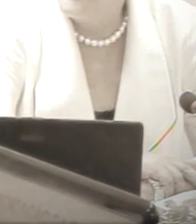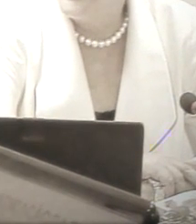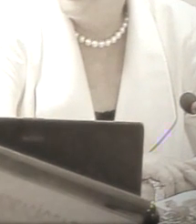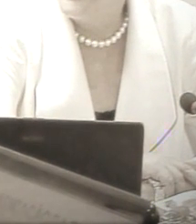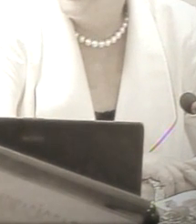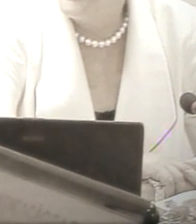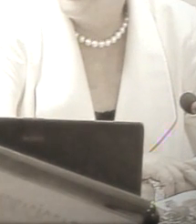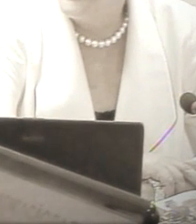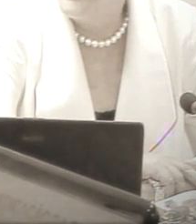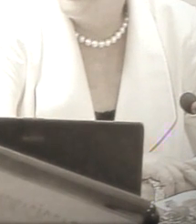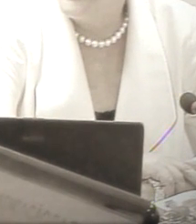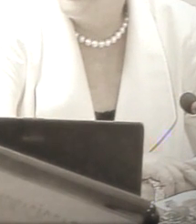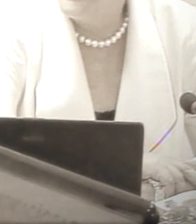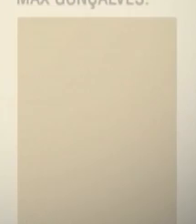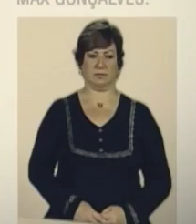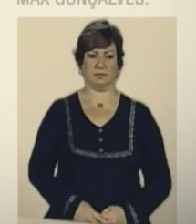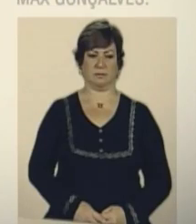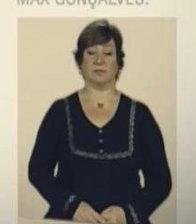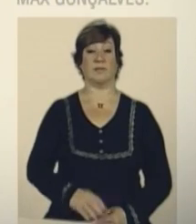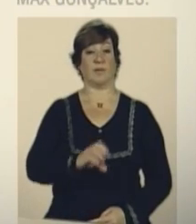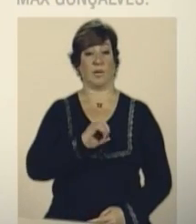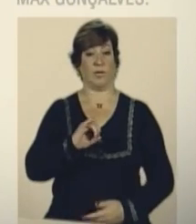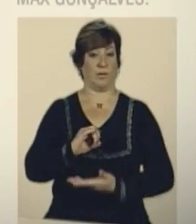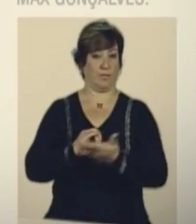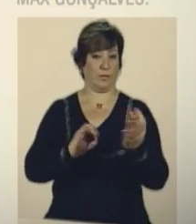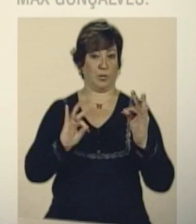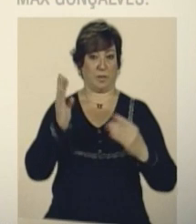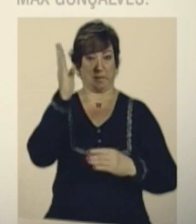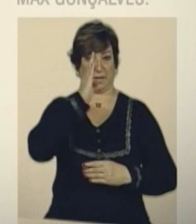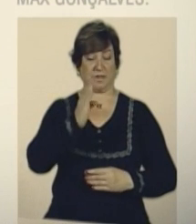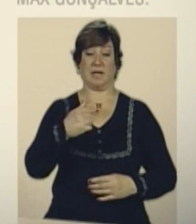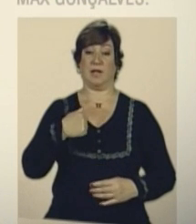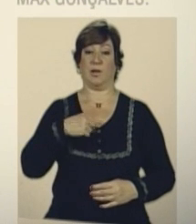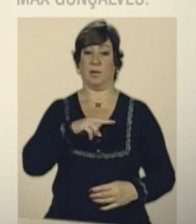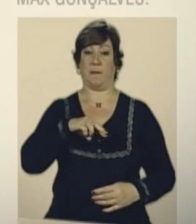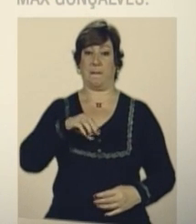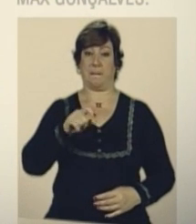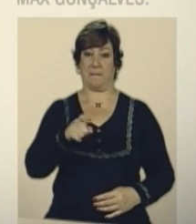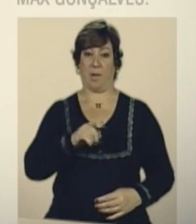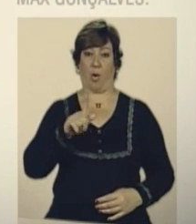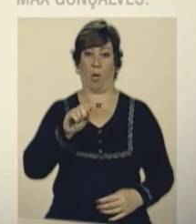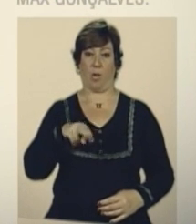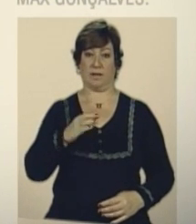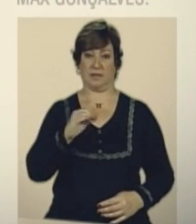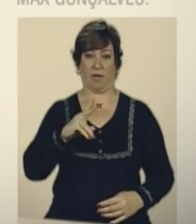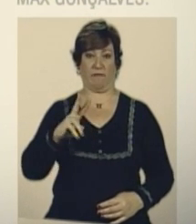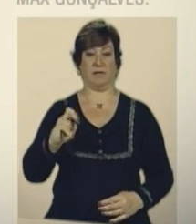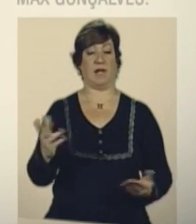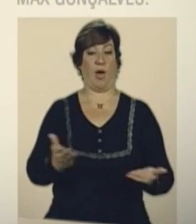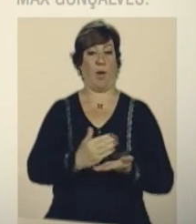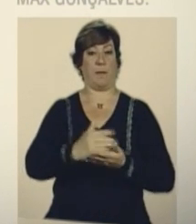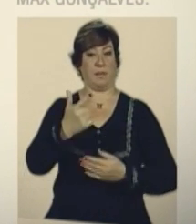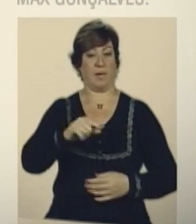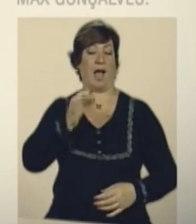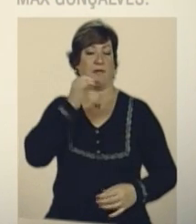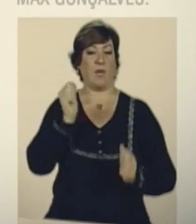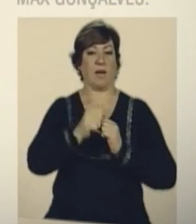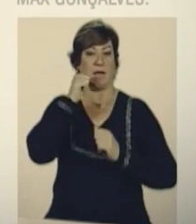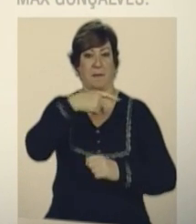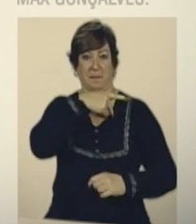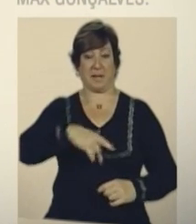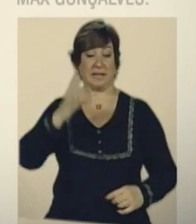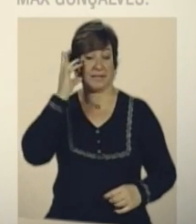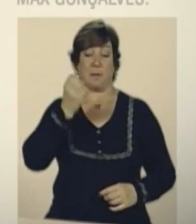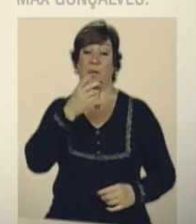café com a Presidenta Olá você em todo o Brasil Eu Sou Max Gonçalves e começa agora mais um café com a presidenta